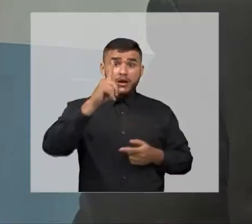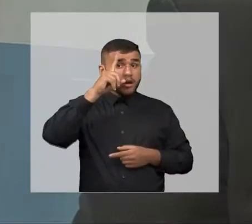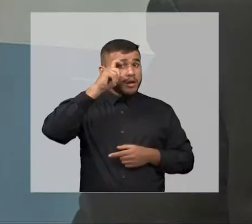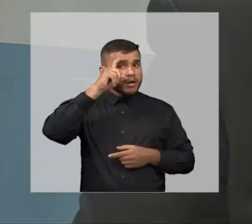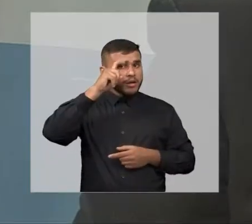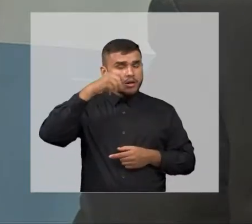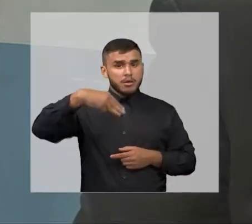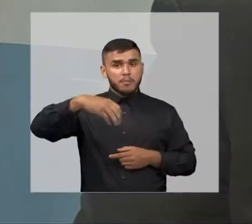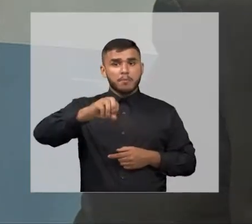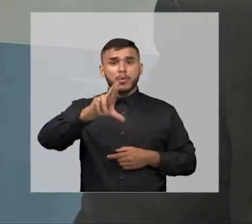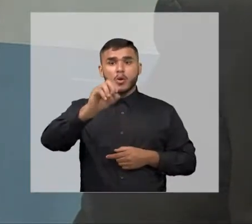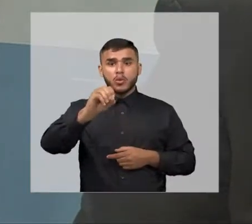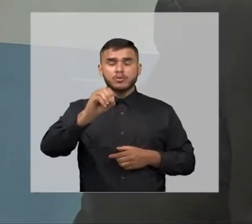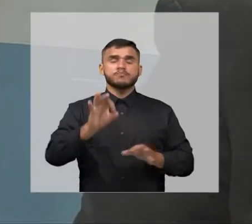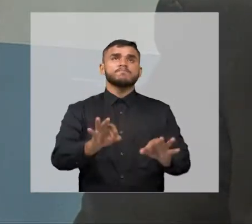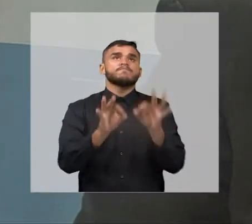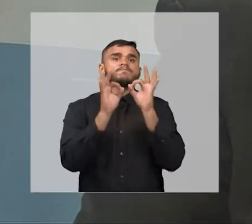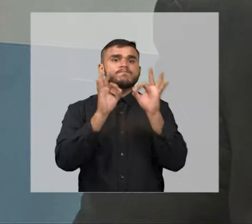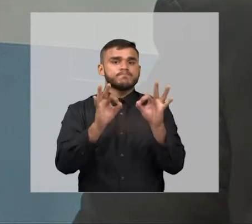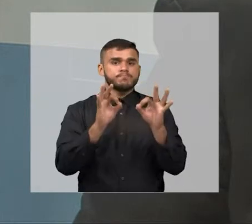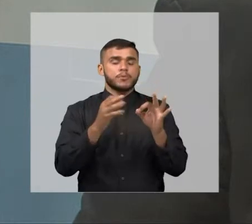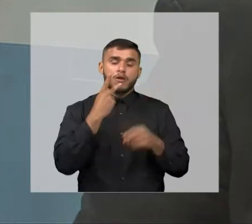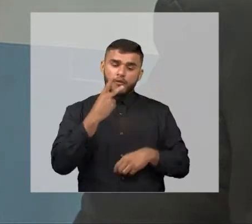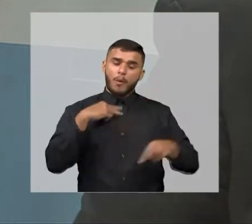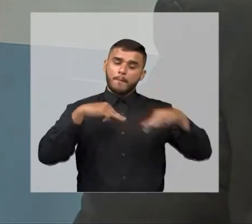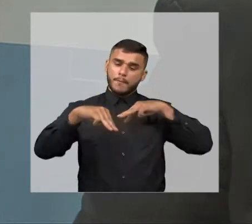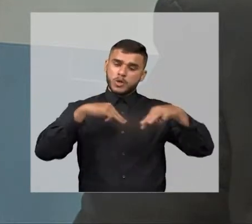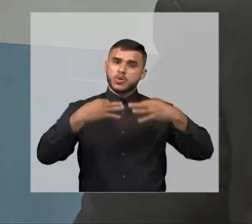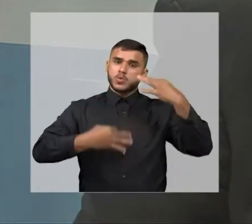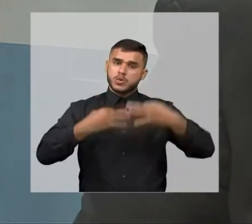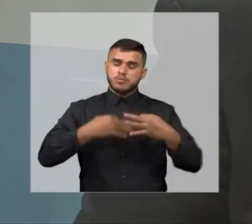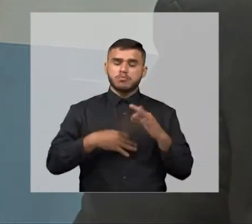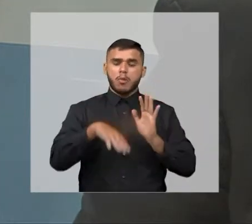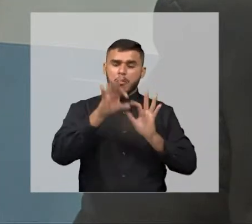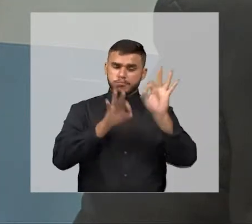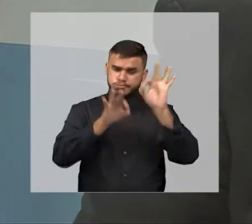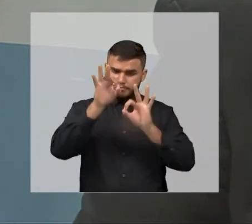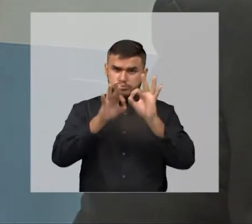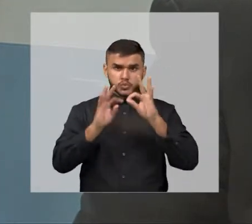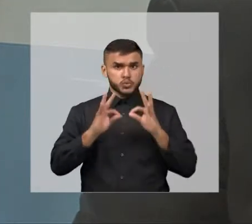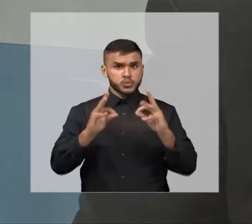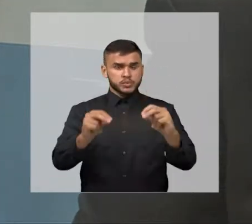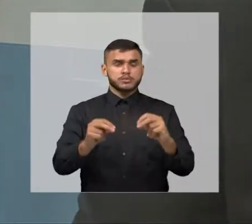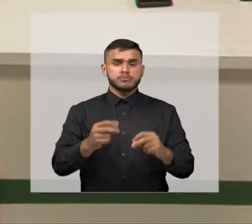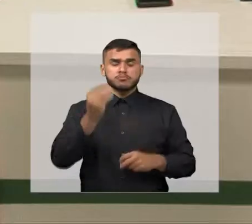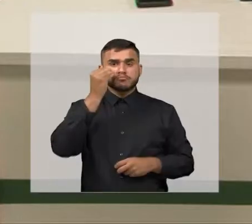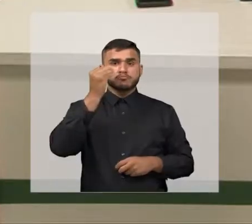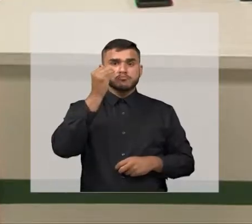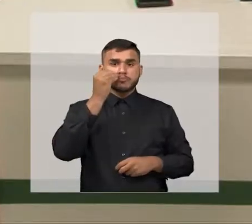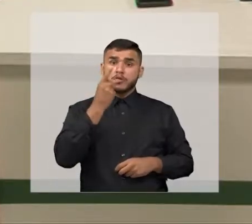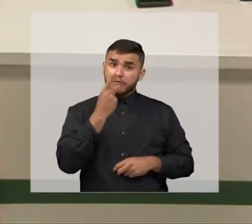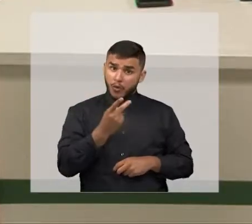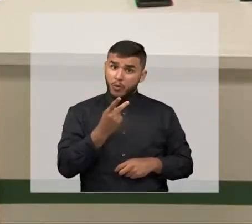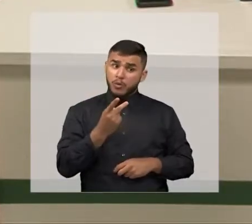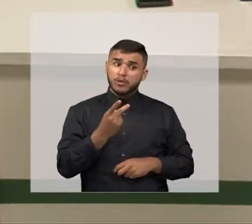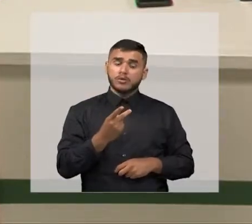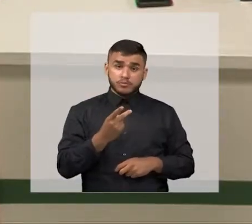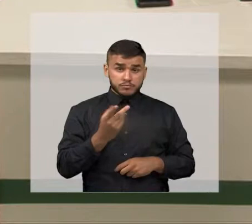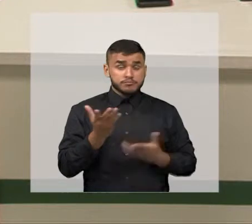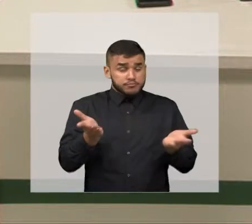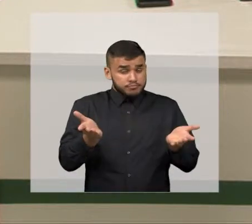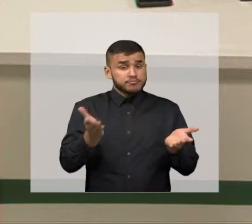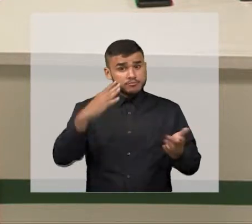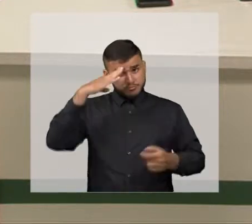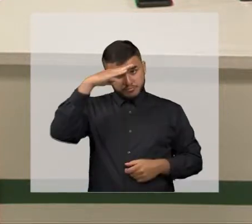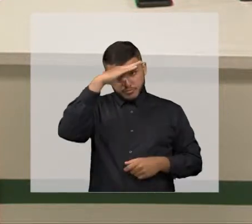já, é o juiz Moro. Tomara, né? É o ministro da Justiça que ele encarregou. Aquela coisa que ele disse na campanha, ele entregar por ministro, né?